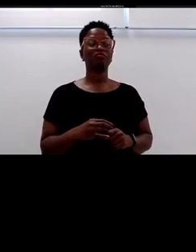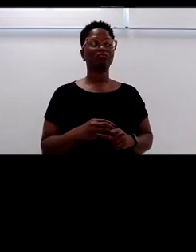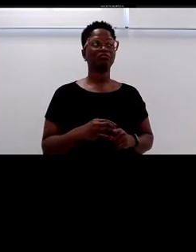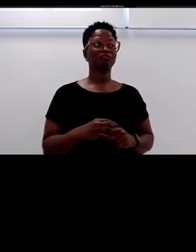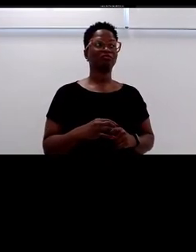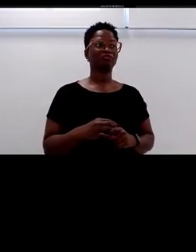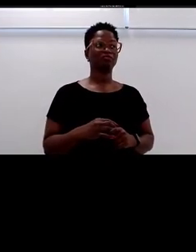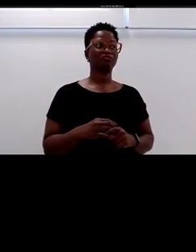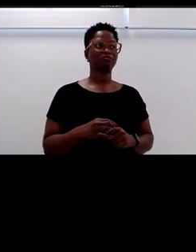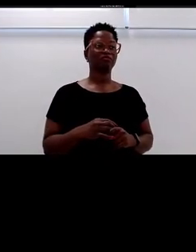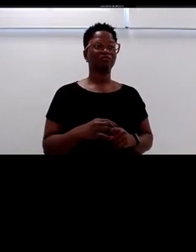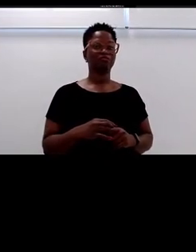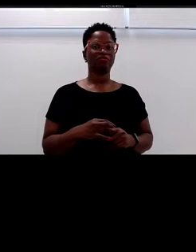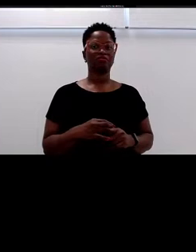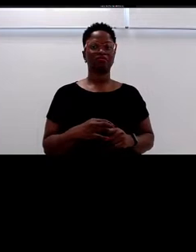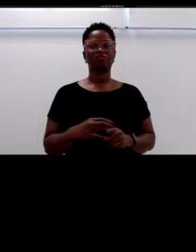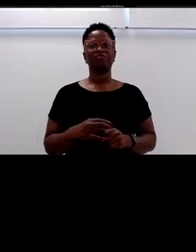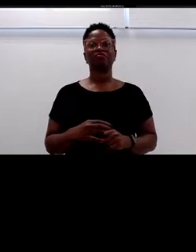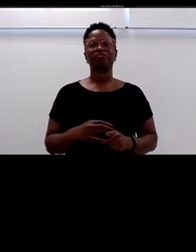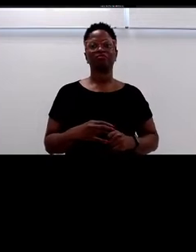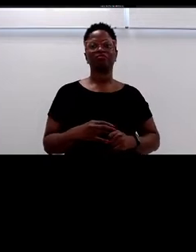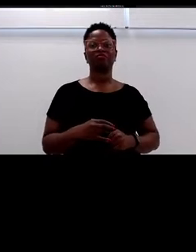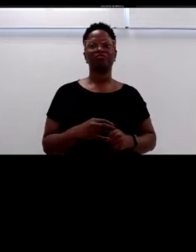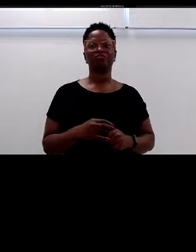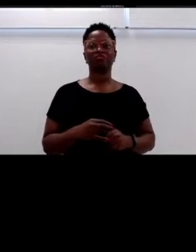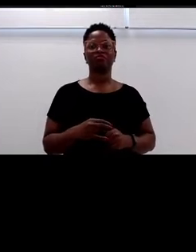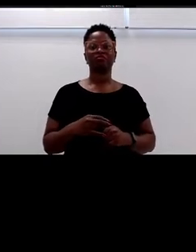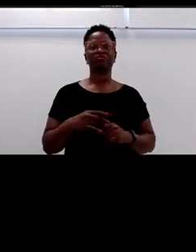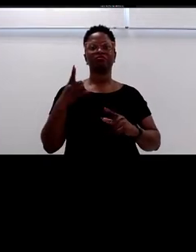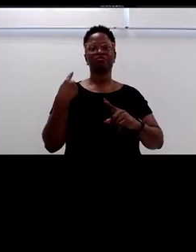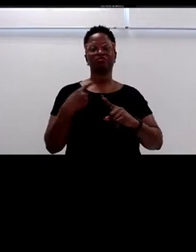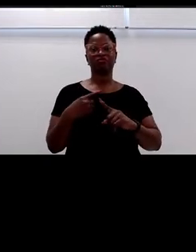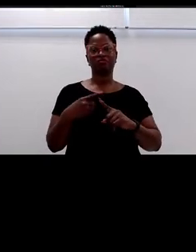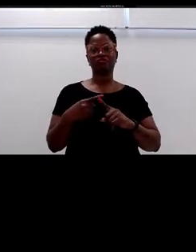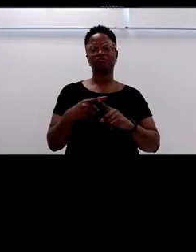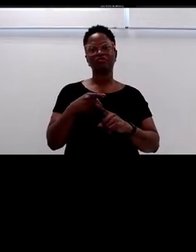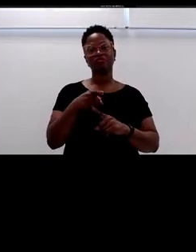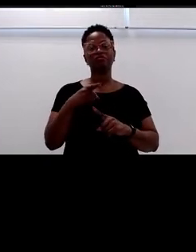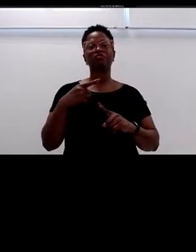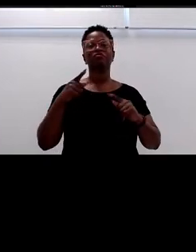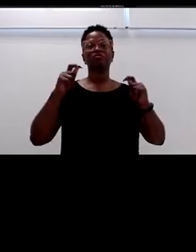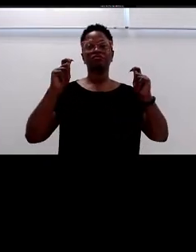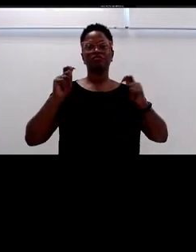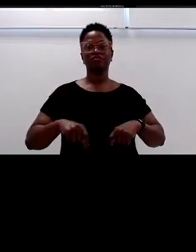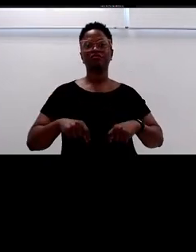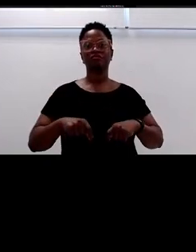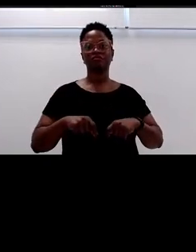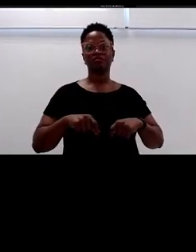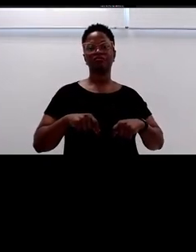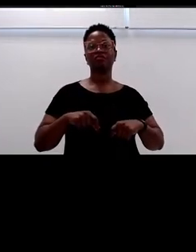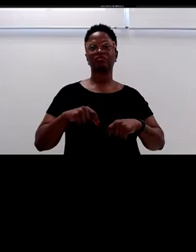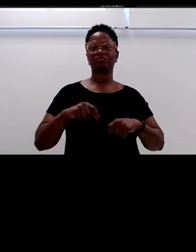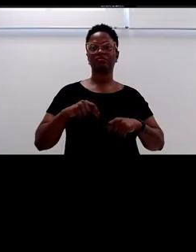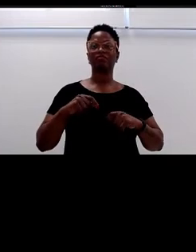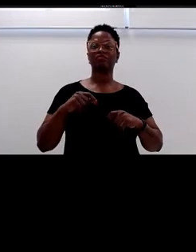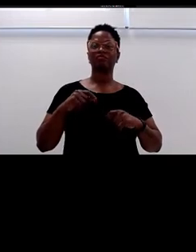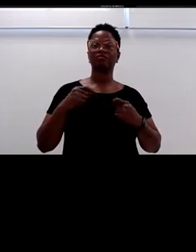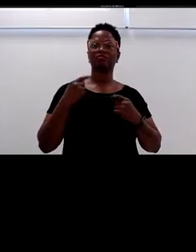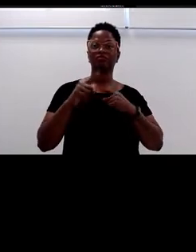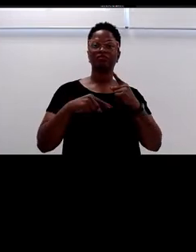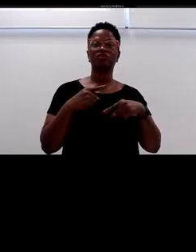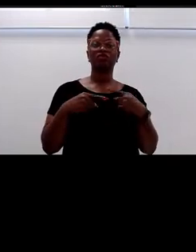A arte me salvou de ser tudo de ruim. Eu, quando era moleque, andava no meio de bandido, me salvou de ser